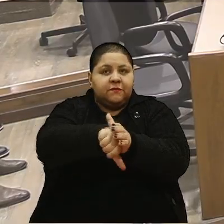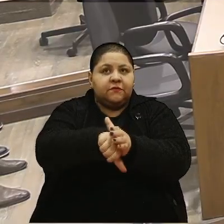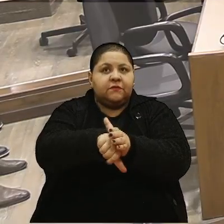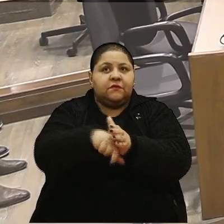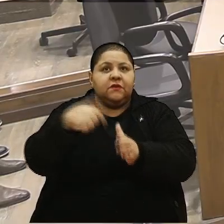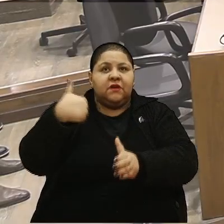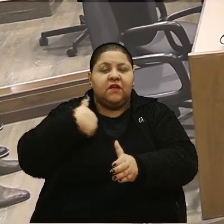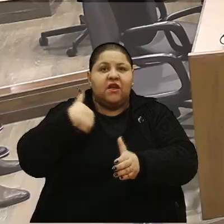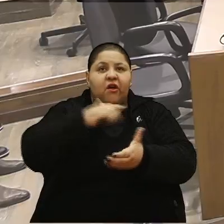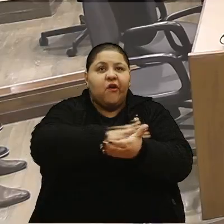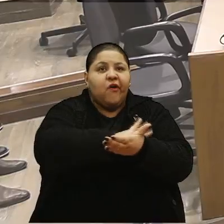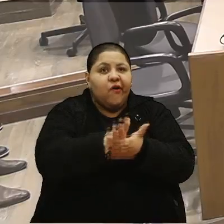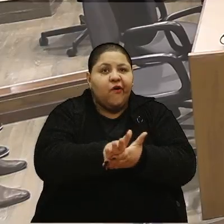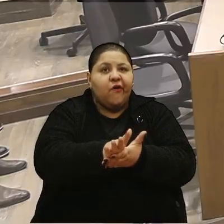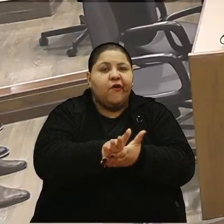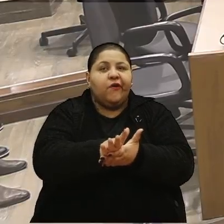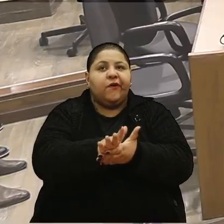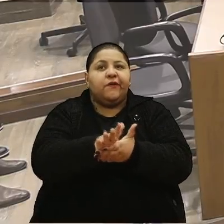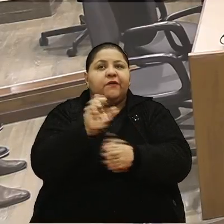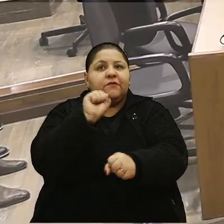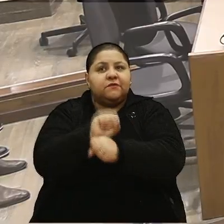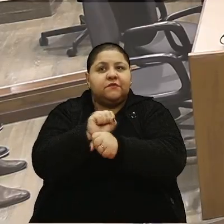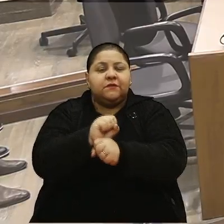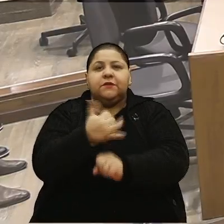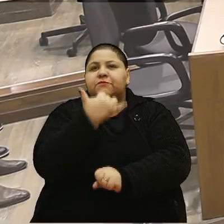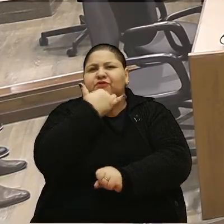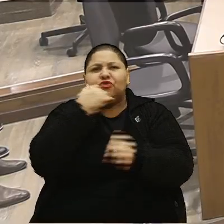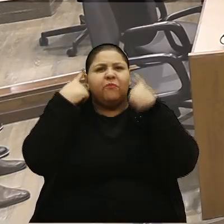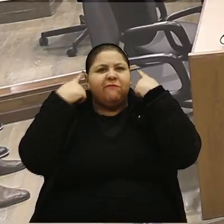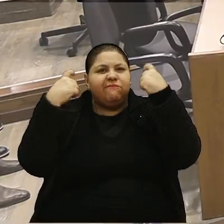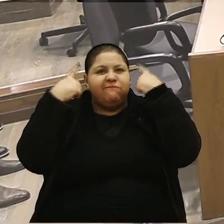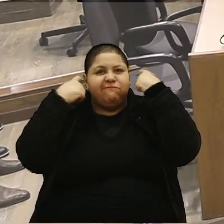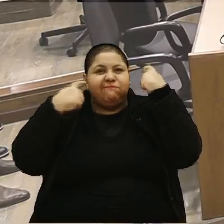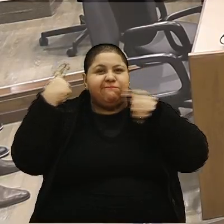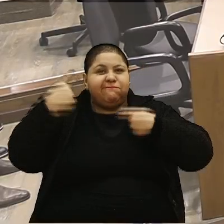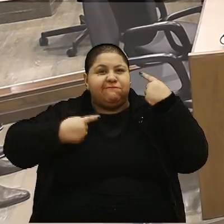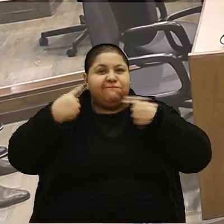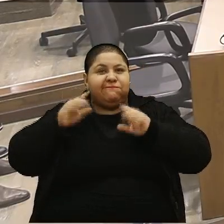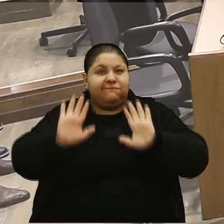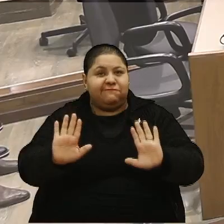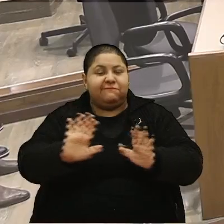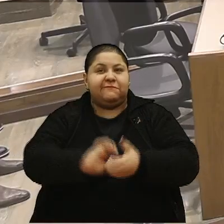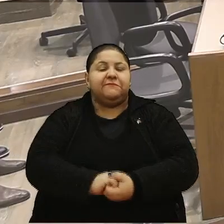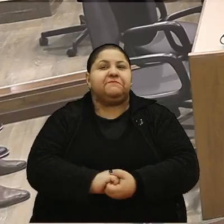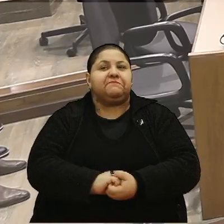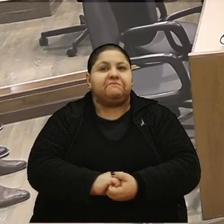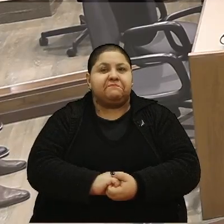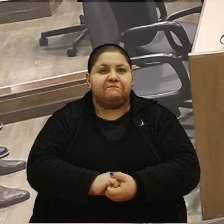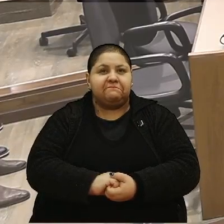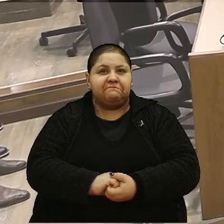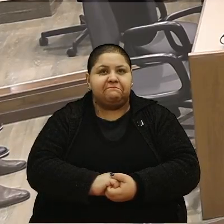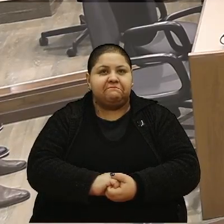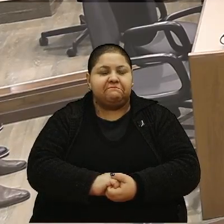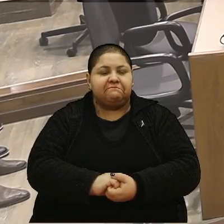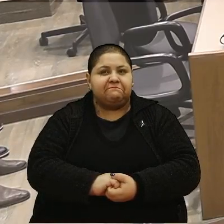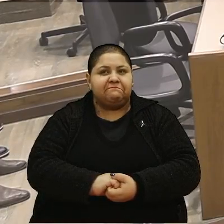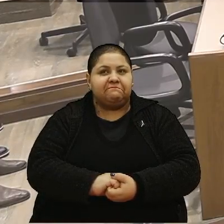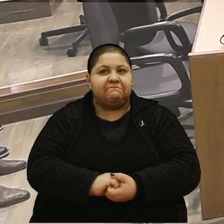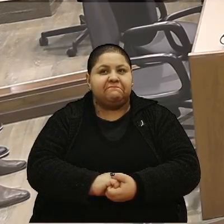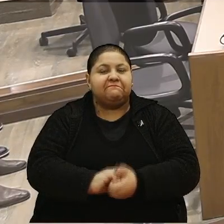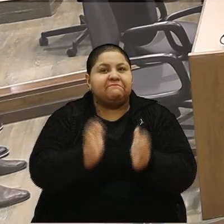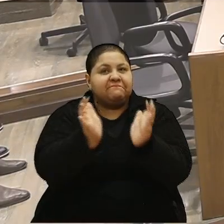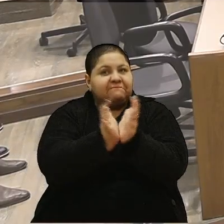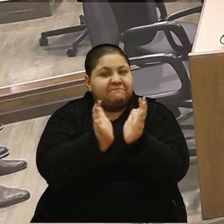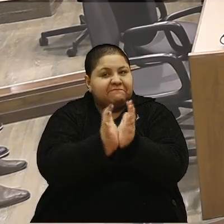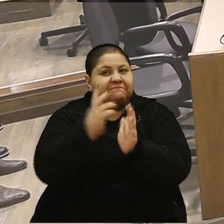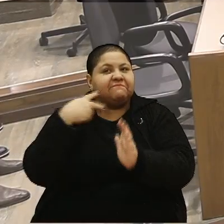sou... Aguardo a intimação no meu gabinete. Vai estará sendo Colegas processado. vereadores. Aguardo a intimação no meu gabinete. Colegas vereadores. Com o maior prazer. Aguardo a intimação no meu